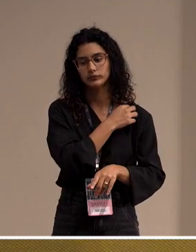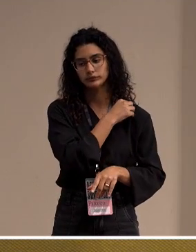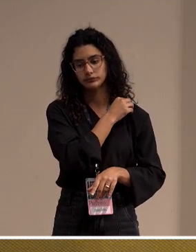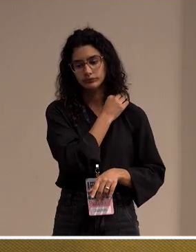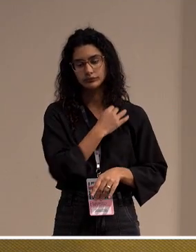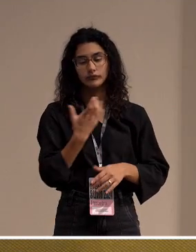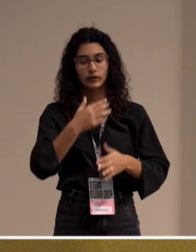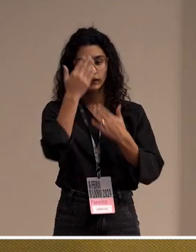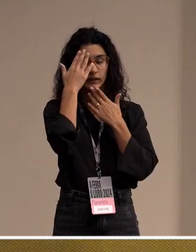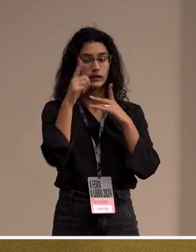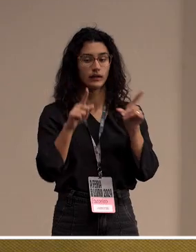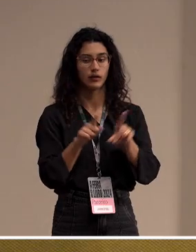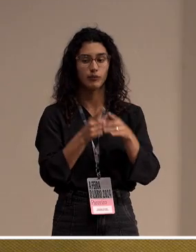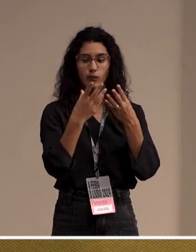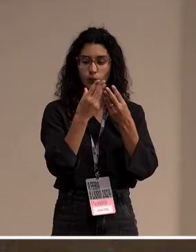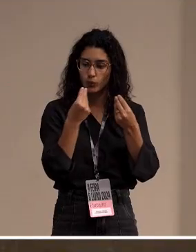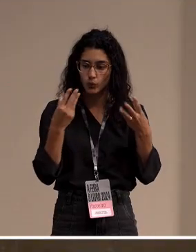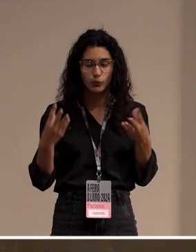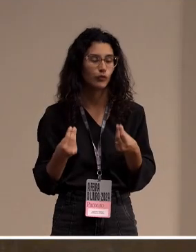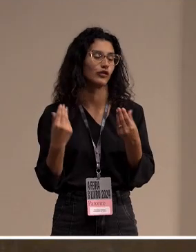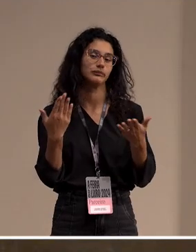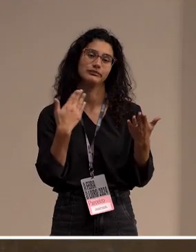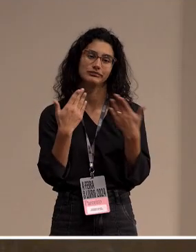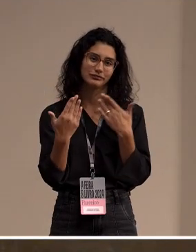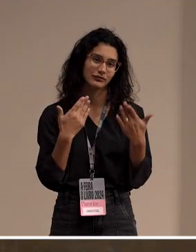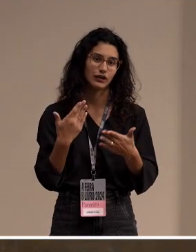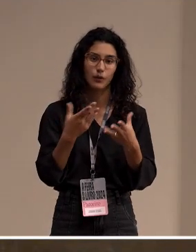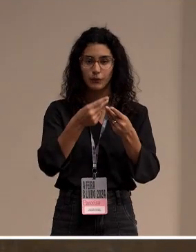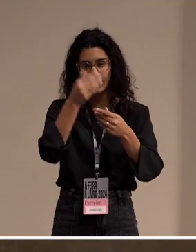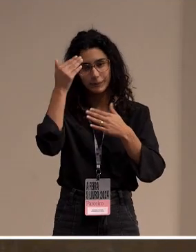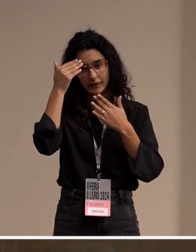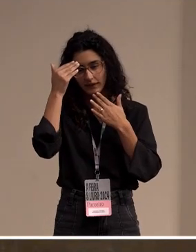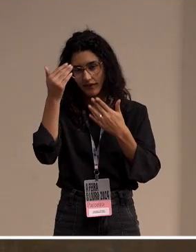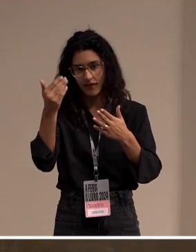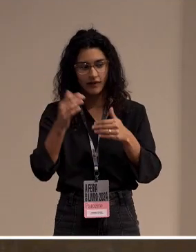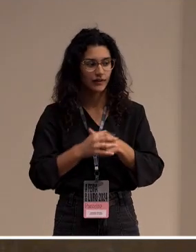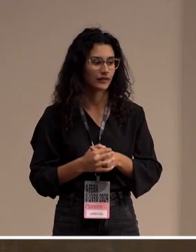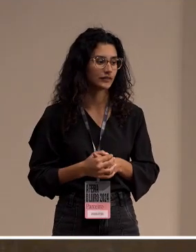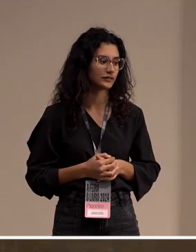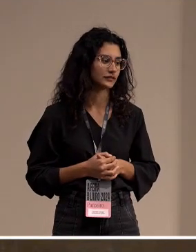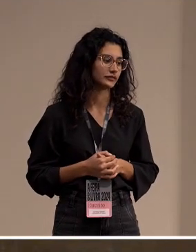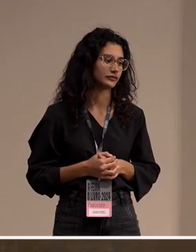Tibara, eu queria agradecer muitíssimo pela conversa. Muito obrigada.